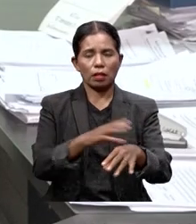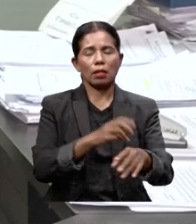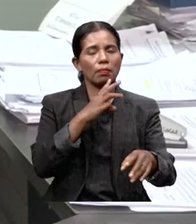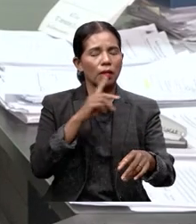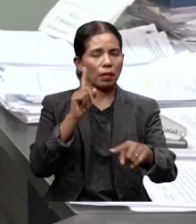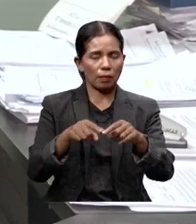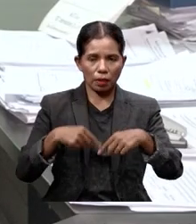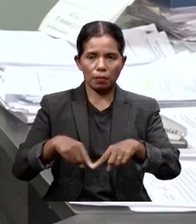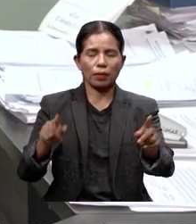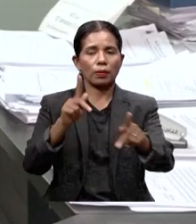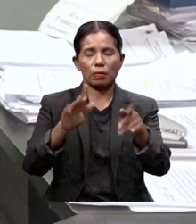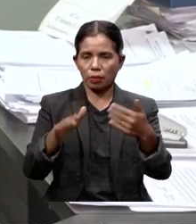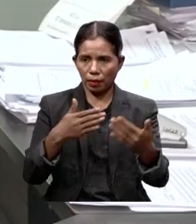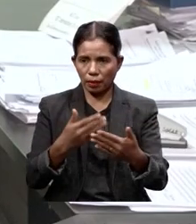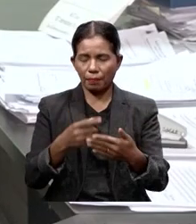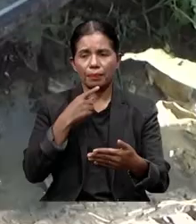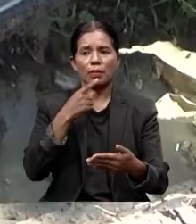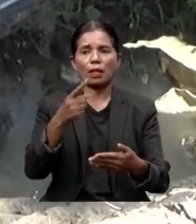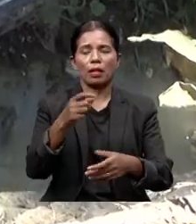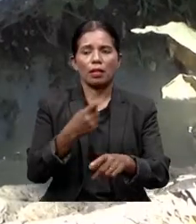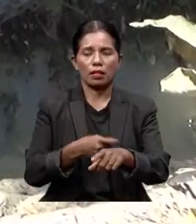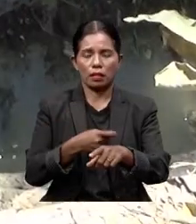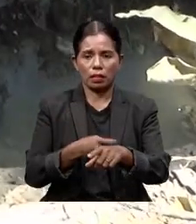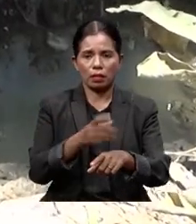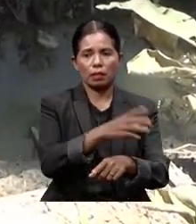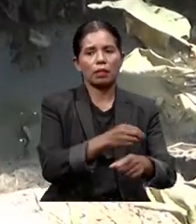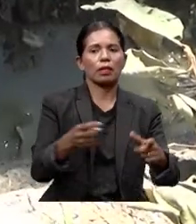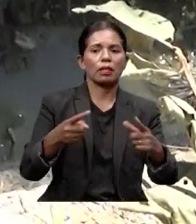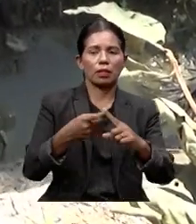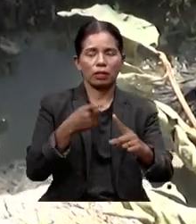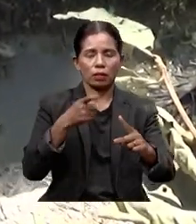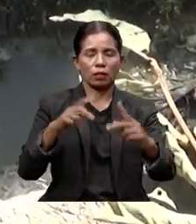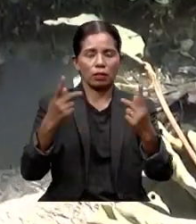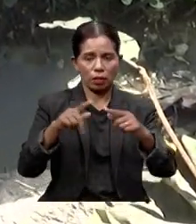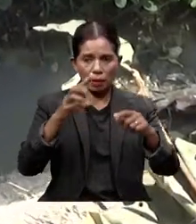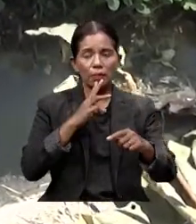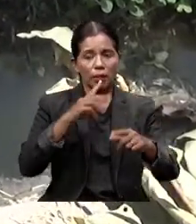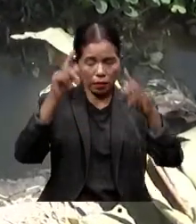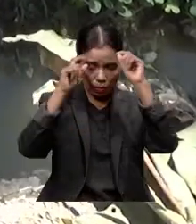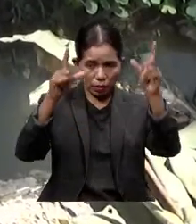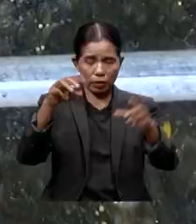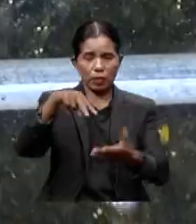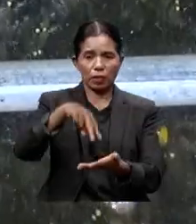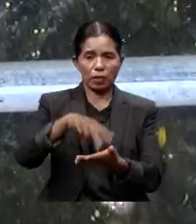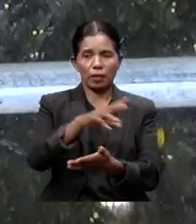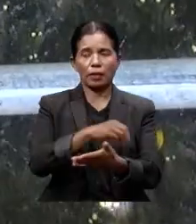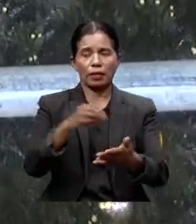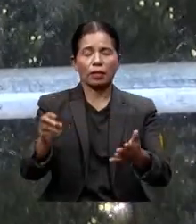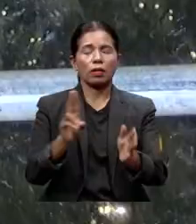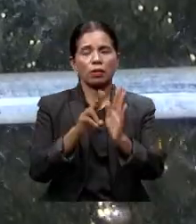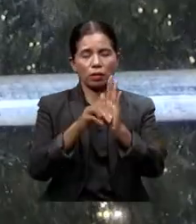sira Aleixo da Costa Mosa explica tempo ba loro narukne parte empresa B Timor Leste ha hu estabelece ona